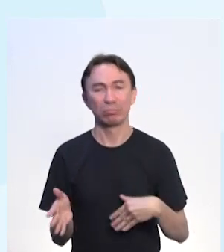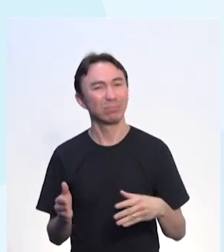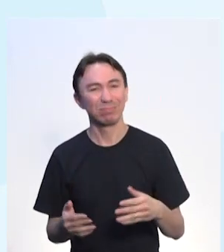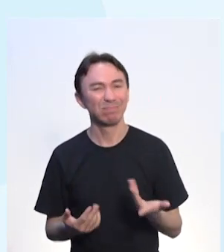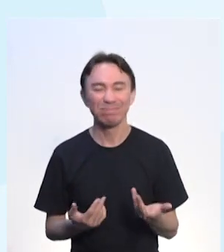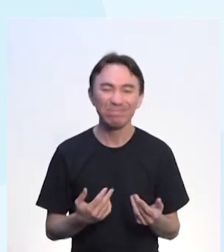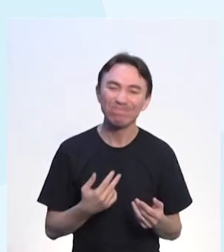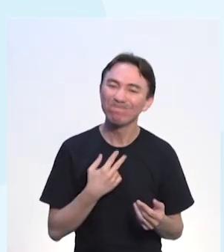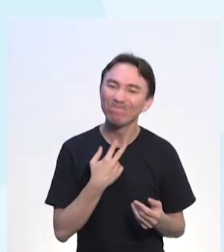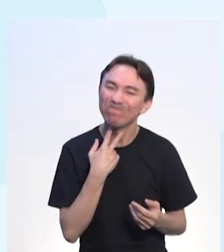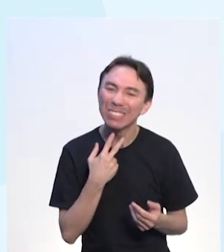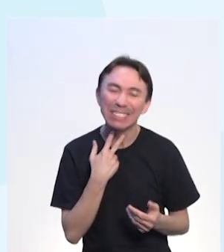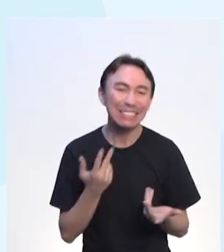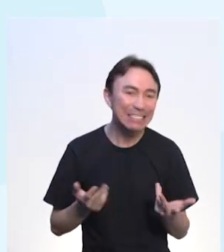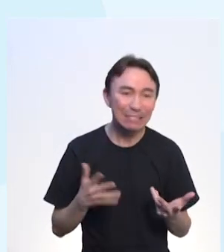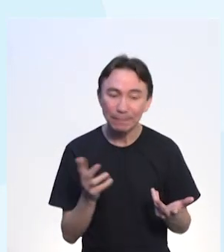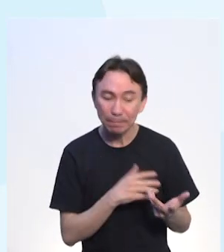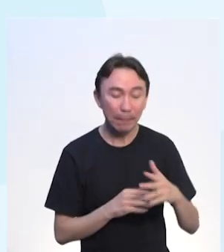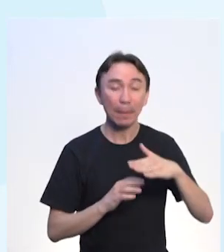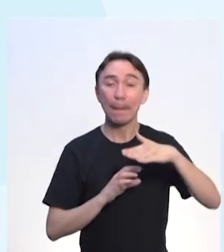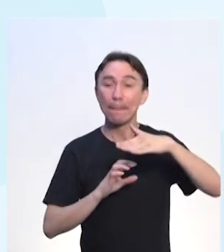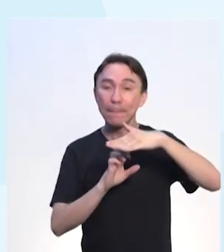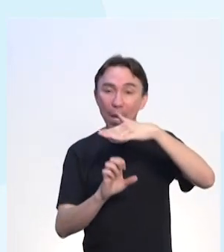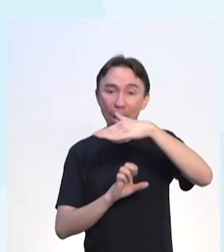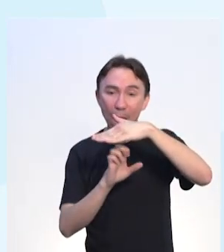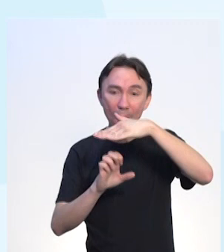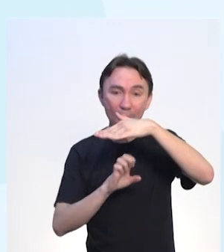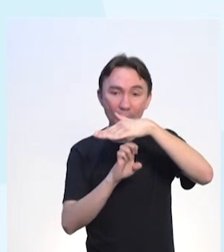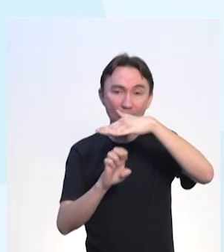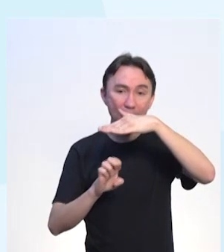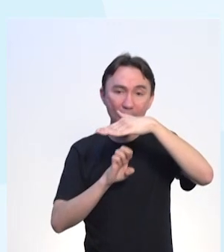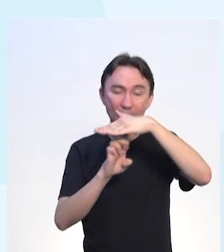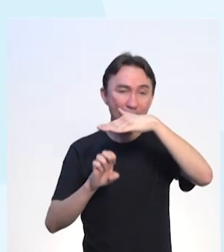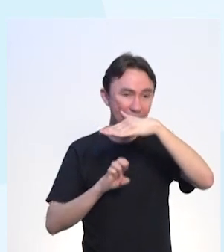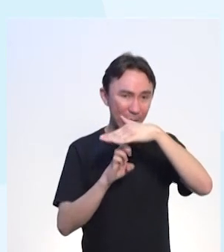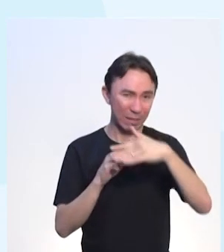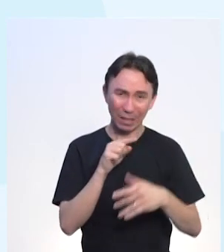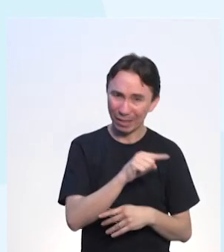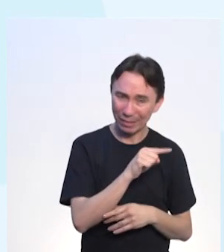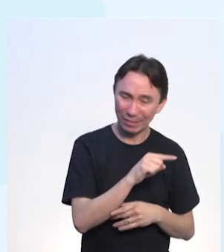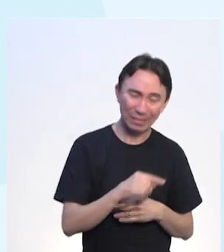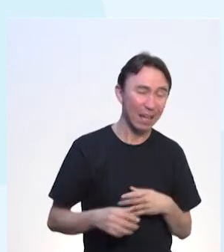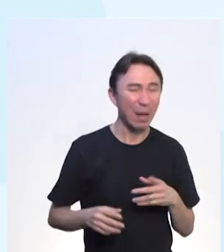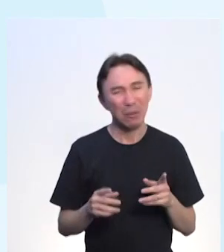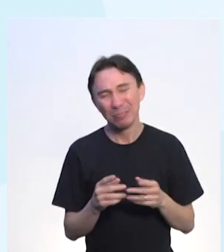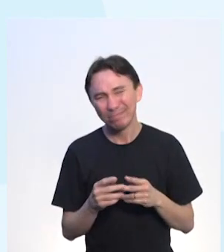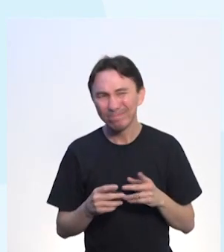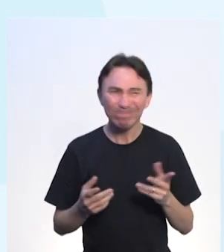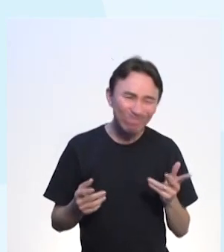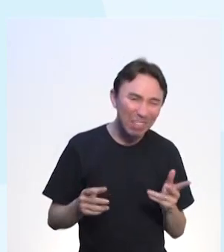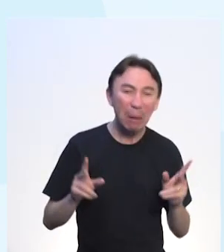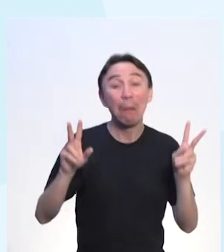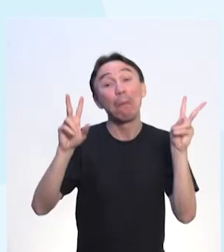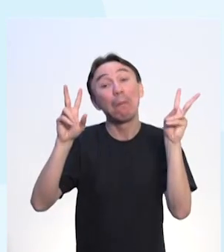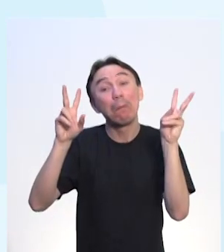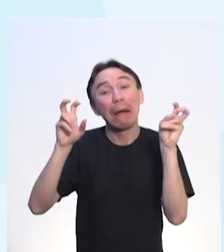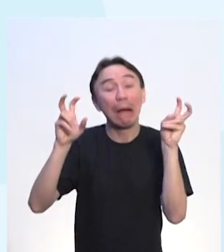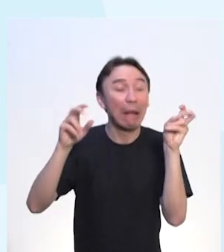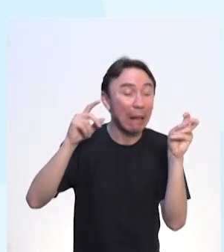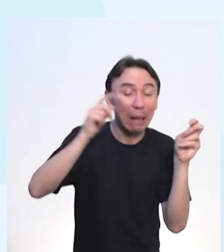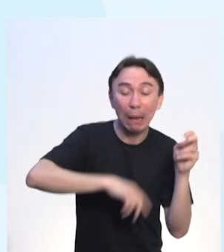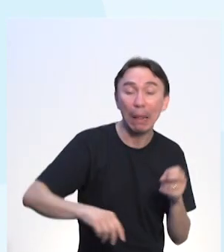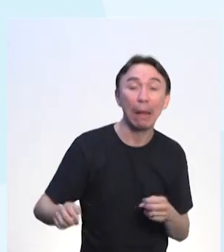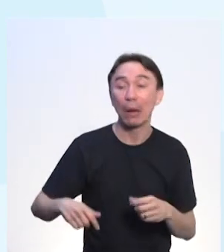as empresas são obrigadas, né, vamos entender assim, entre aspas, bem entre aspas, obrigadas, a demitir seus funcionários para